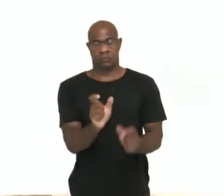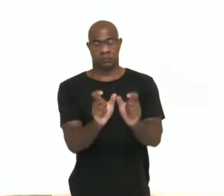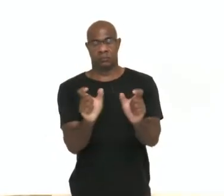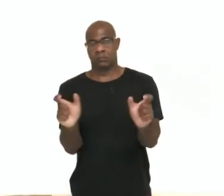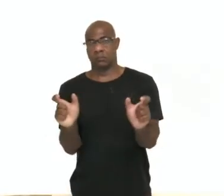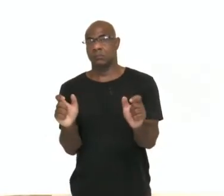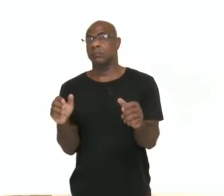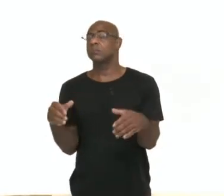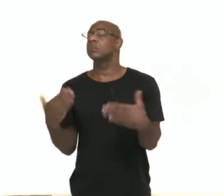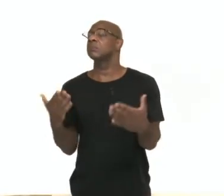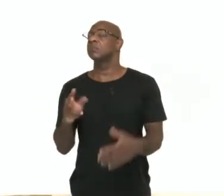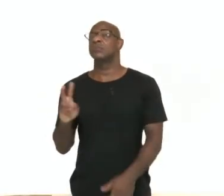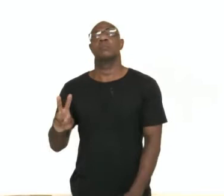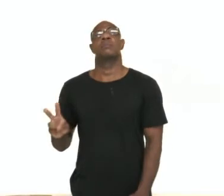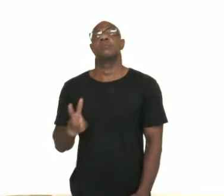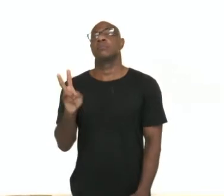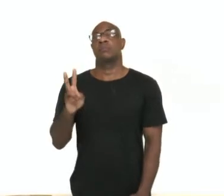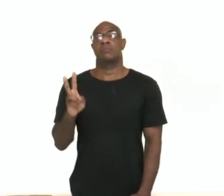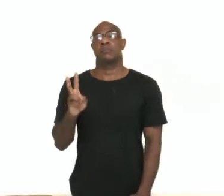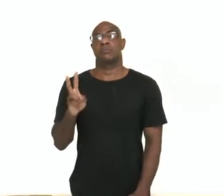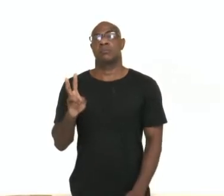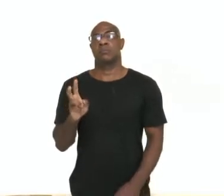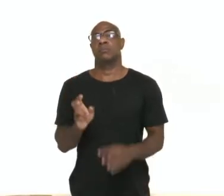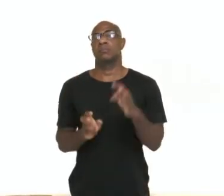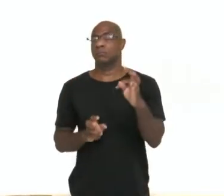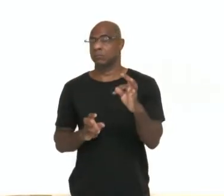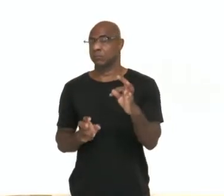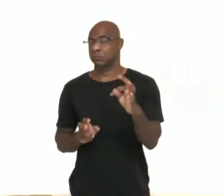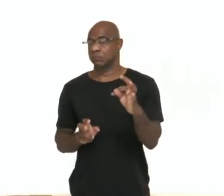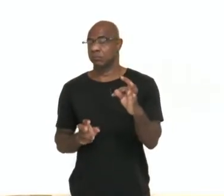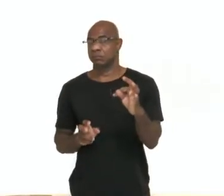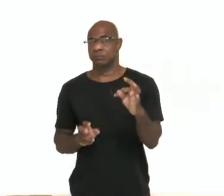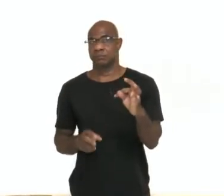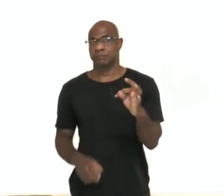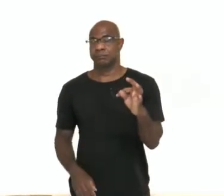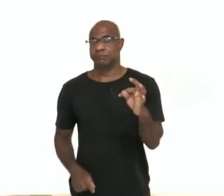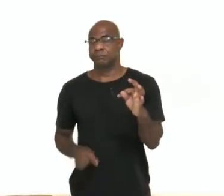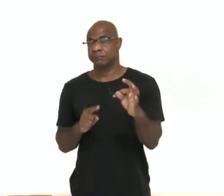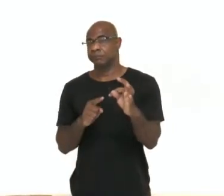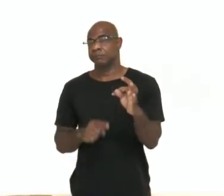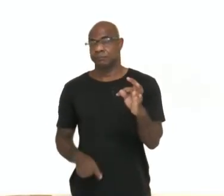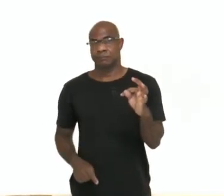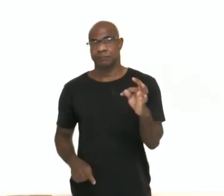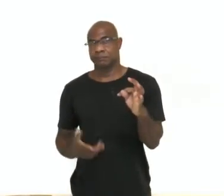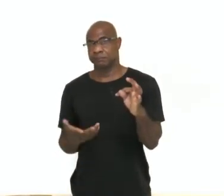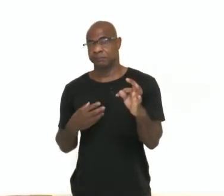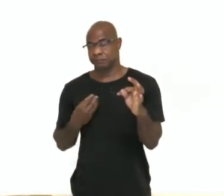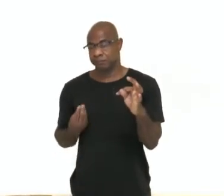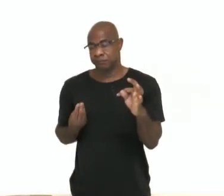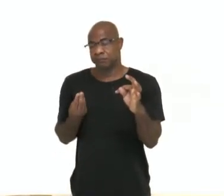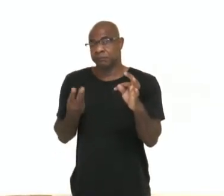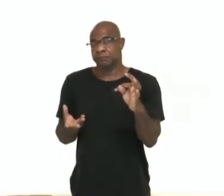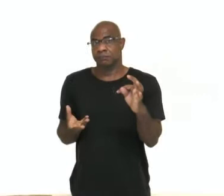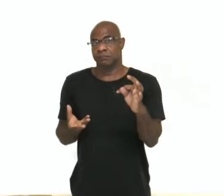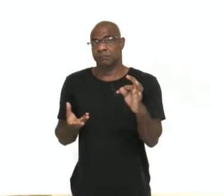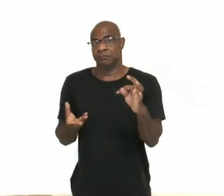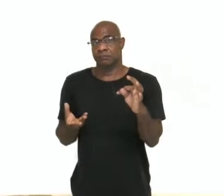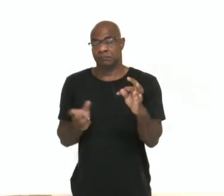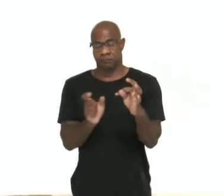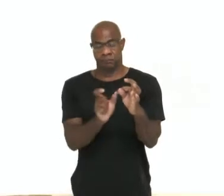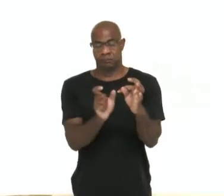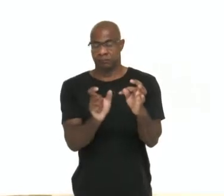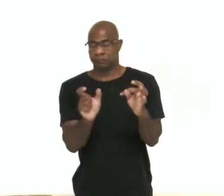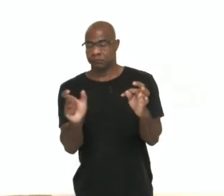valor da tensão ou DDP, diferença de potencial, que deverá ser oferecida pela associação das